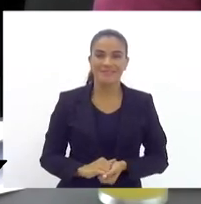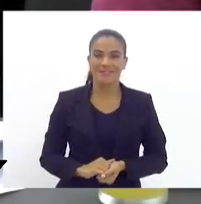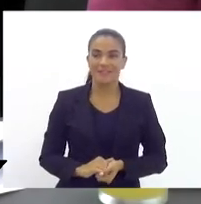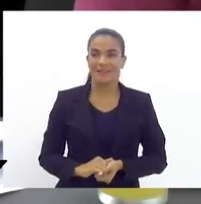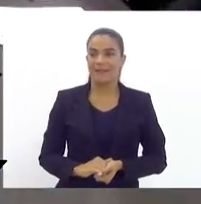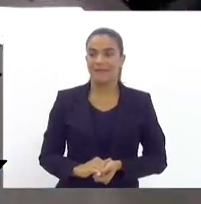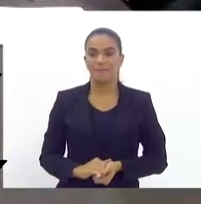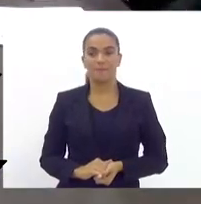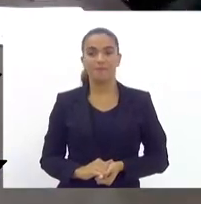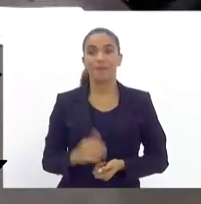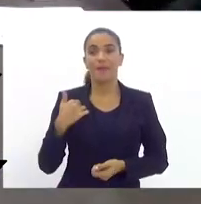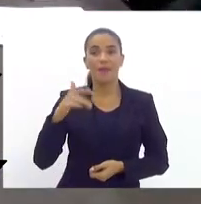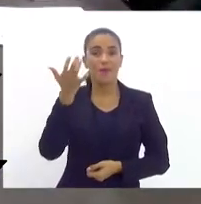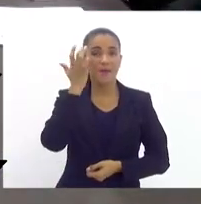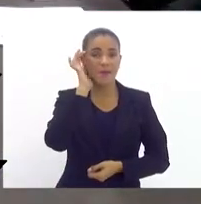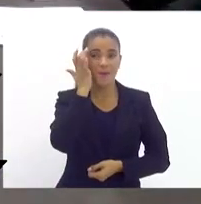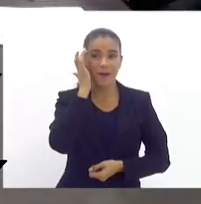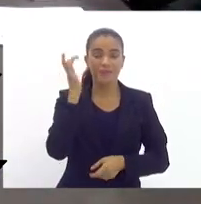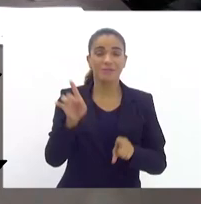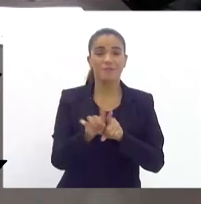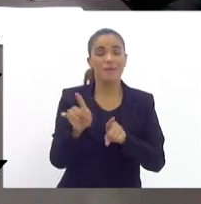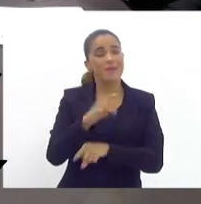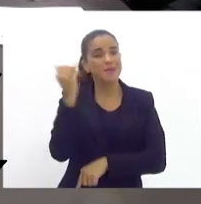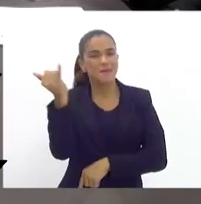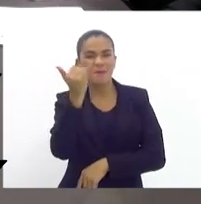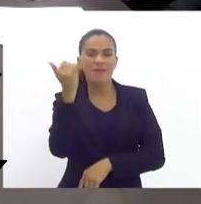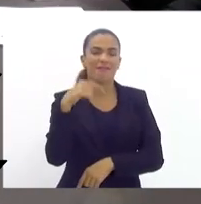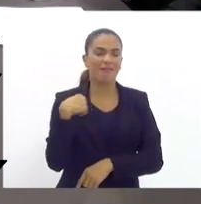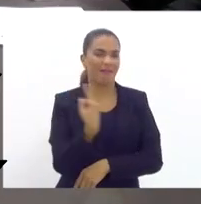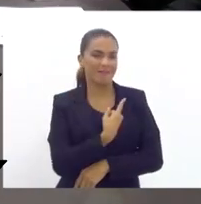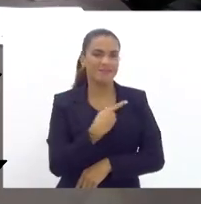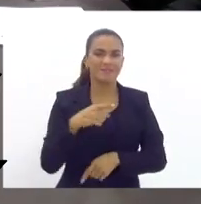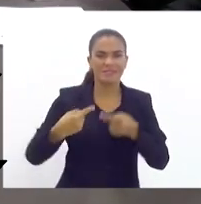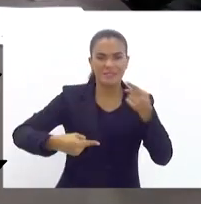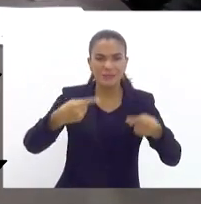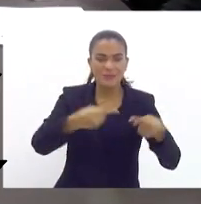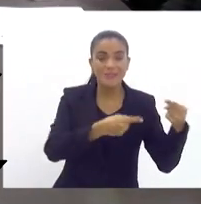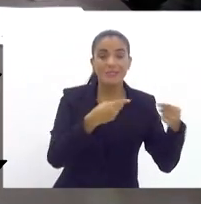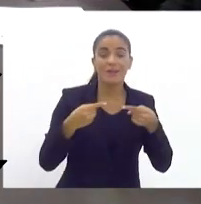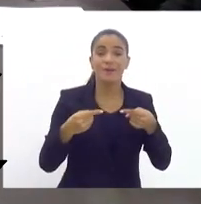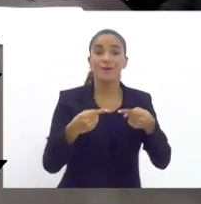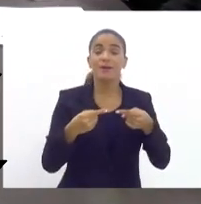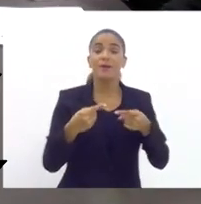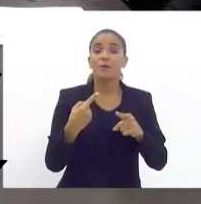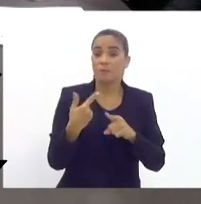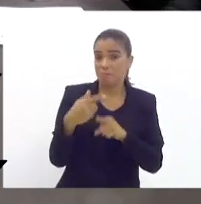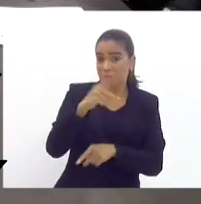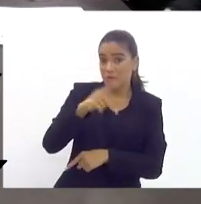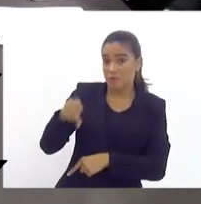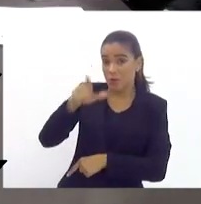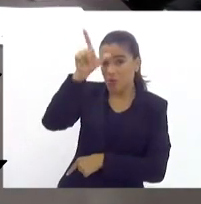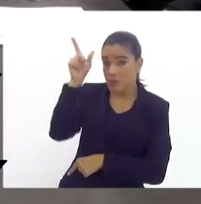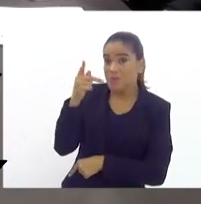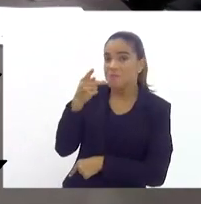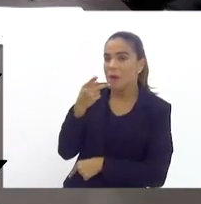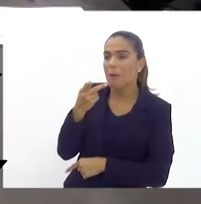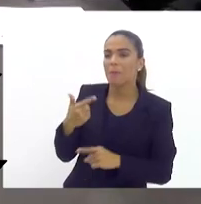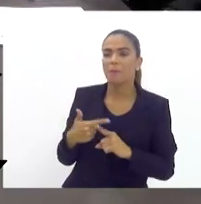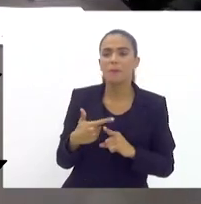Não, eu acho que nesse caso é importante, eu acho até importante essa discussão. Professor Luiz Paulo, por conta